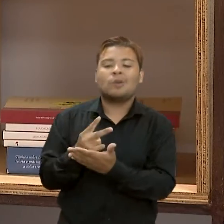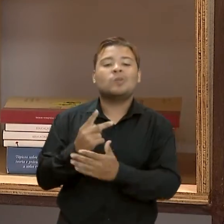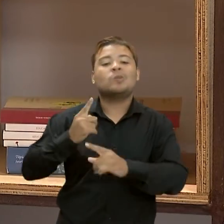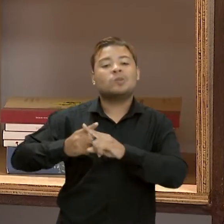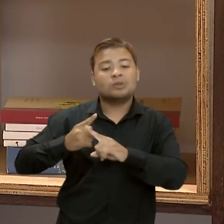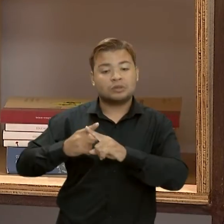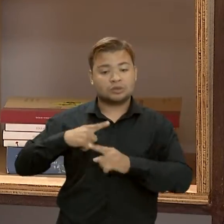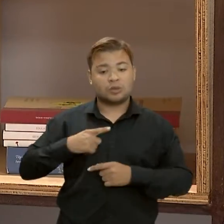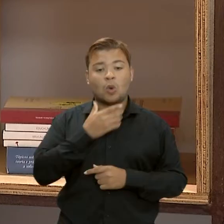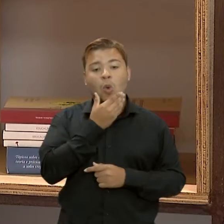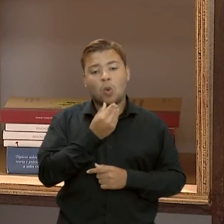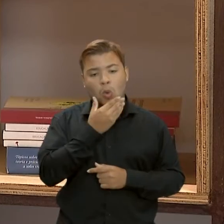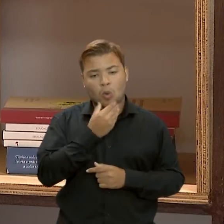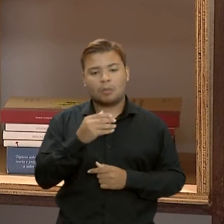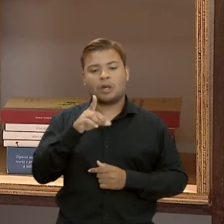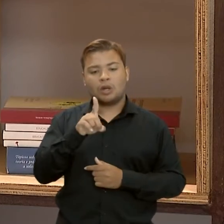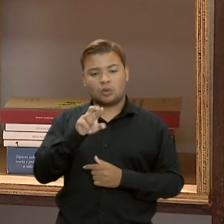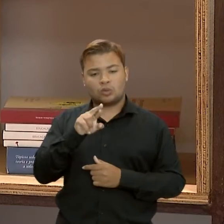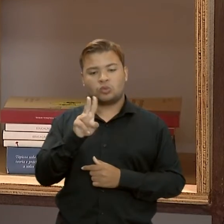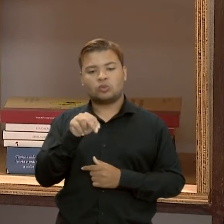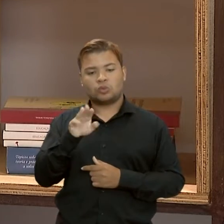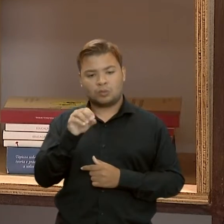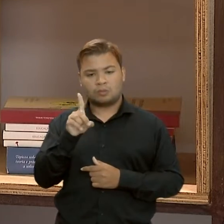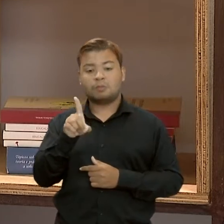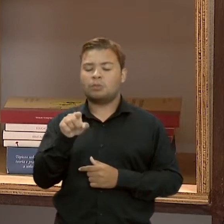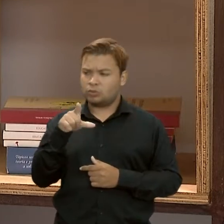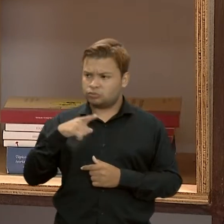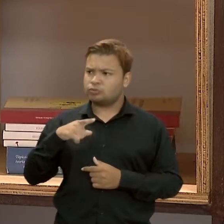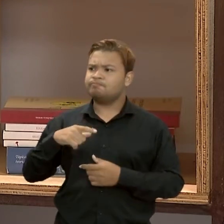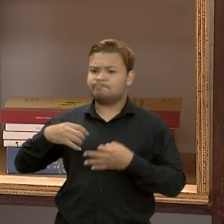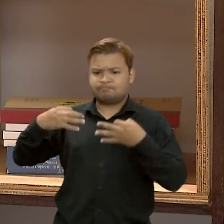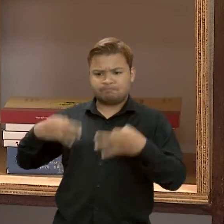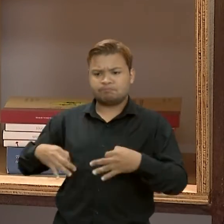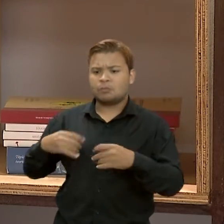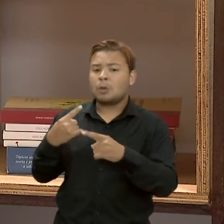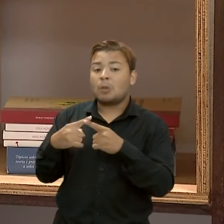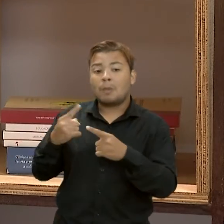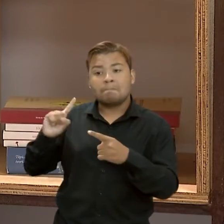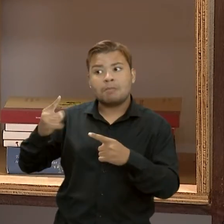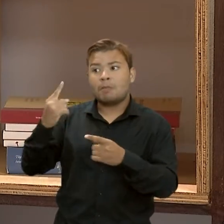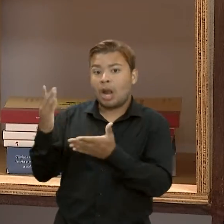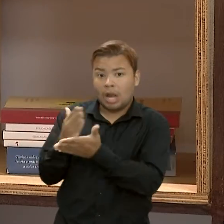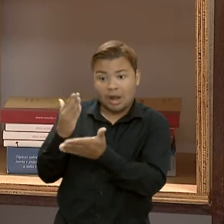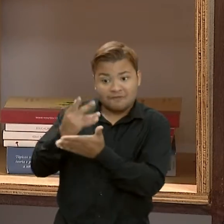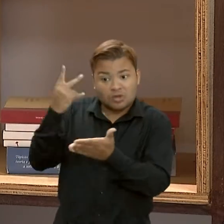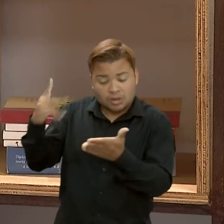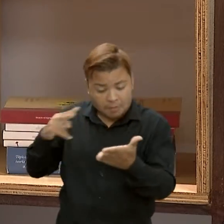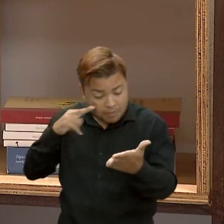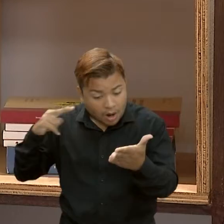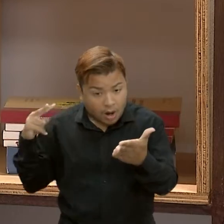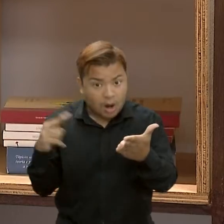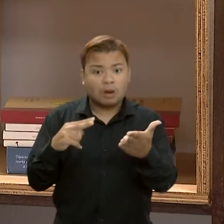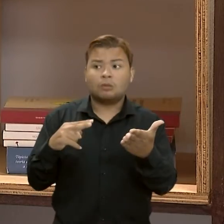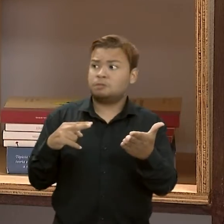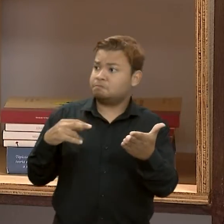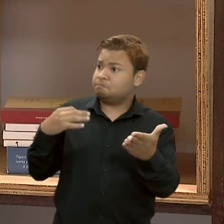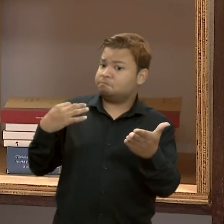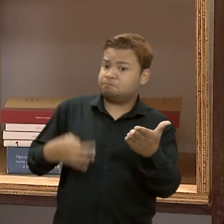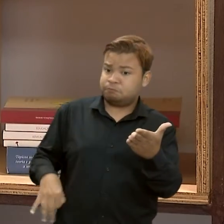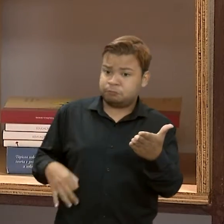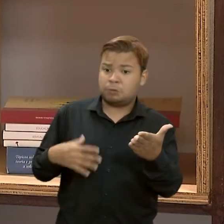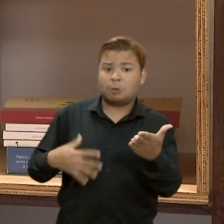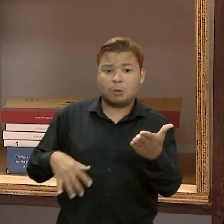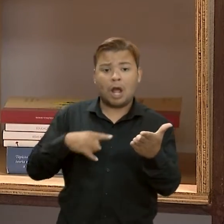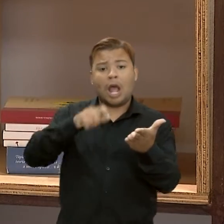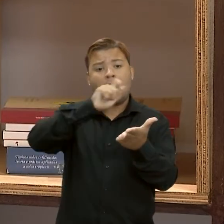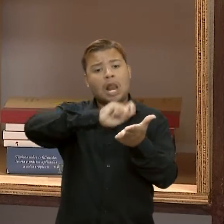chancela de Drummond, quando ele se depara com o primeiro livro publicado, né, com as poesias. Então ele escreve, ele até